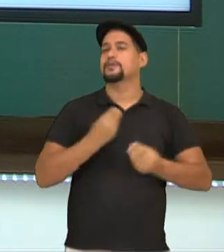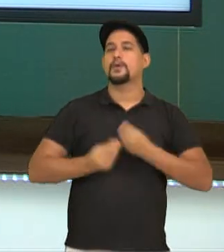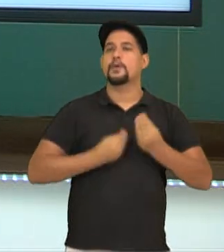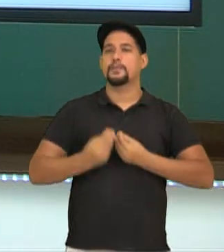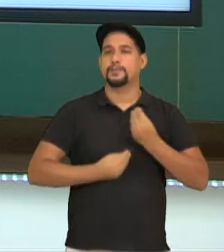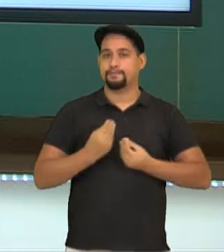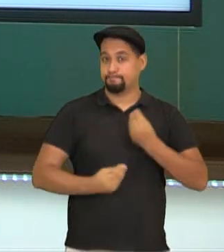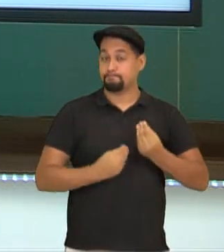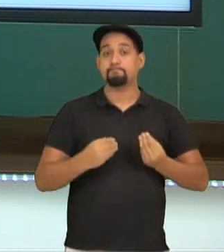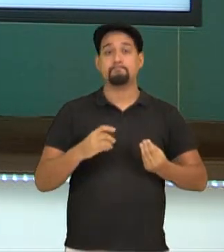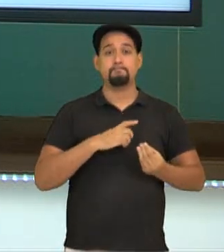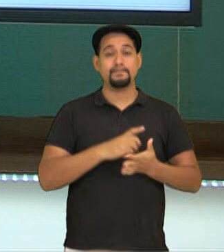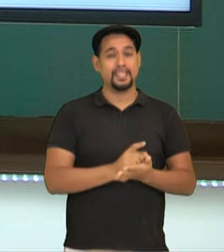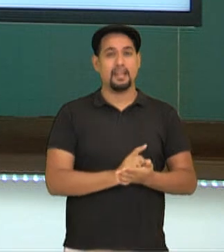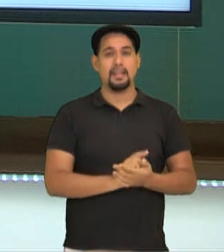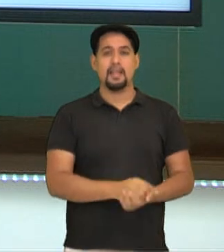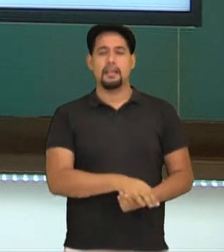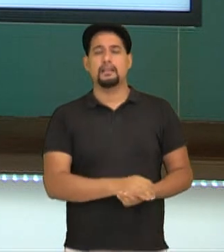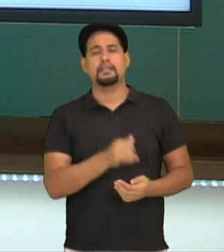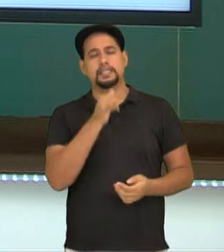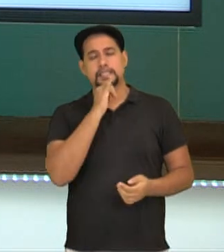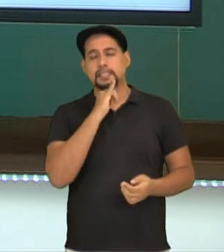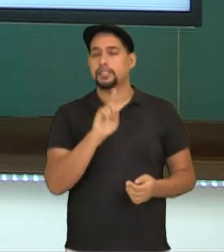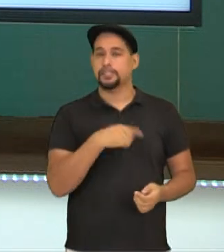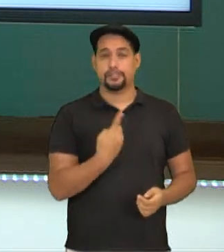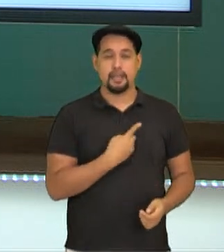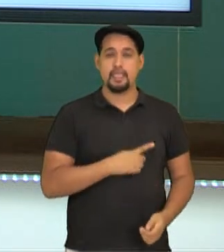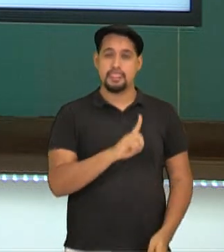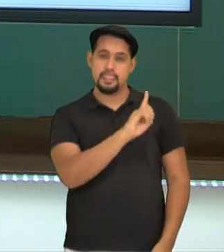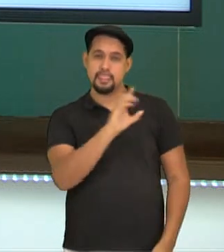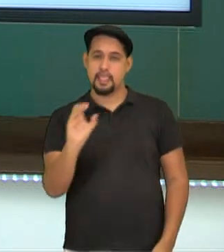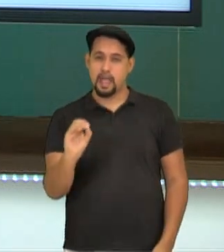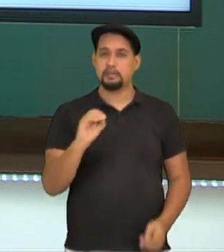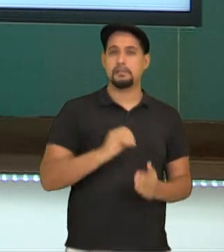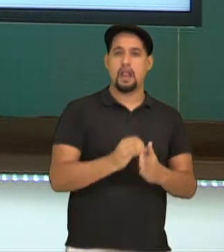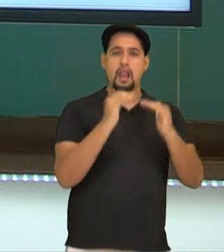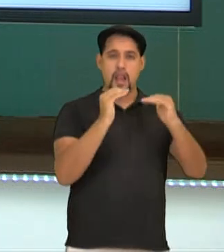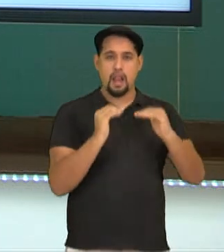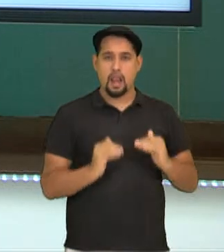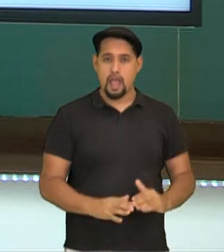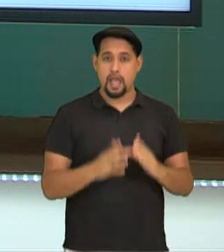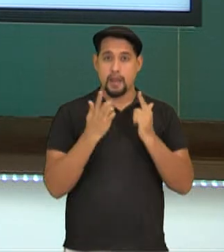verbo? Entre as 10 classes gramaticais que nós temos da gramática tradicional,